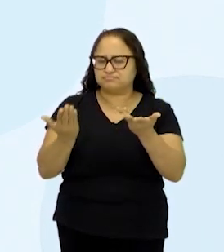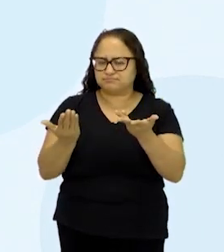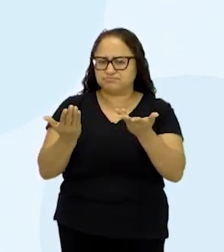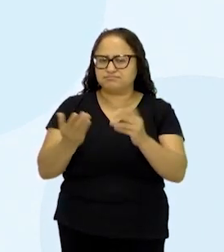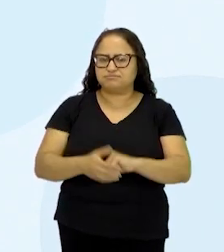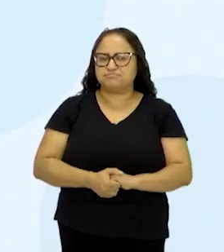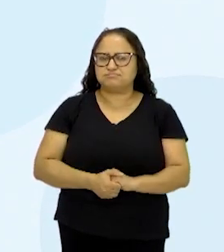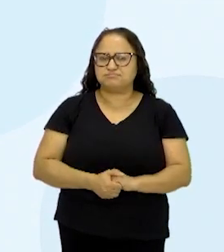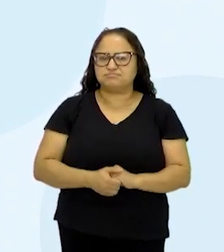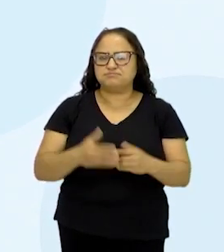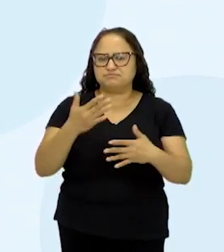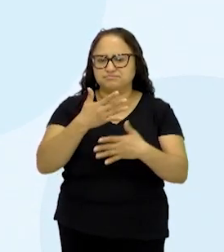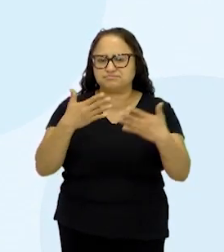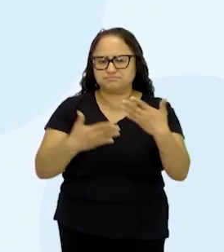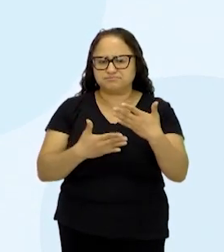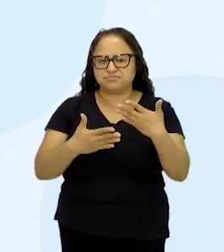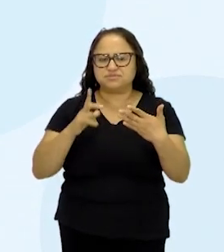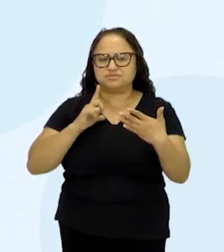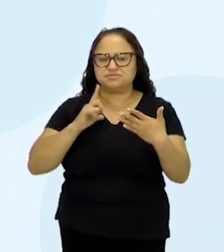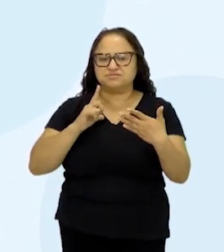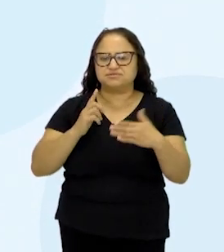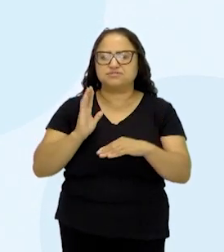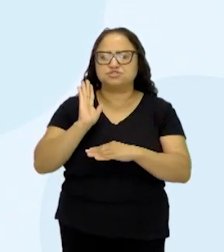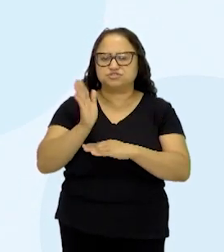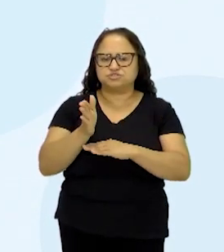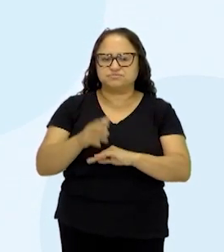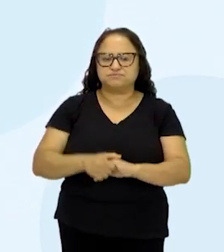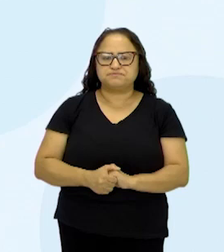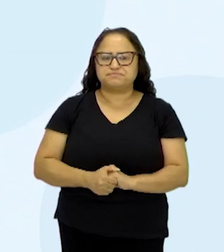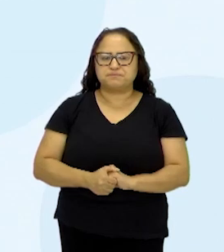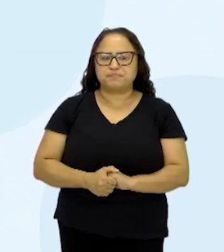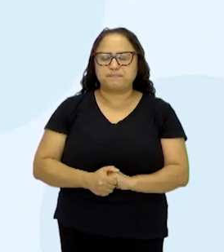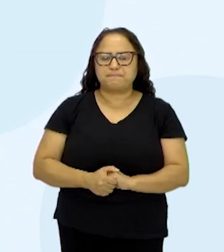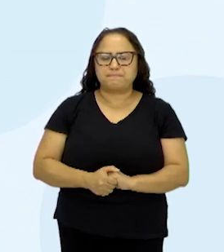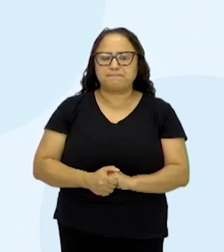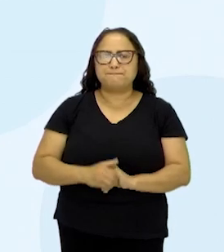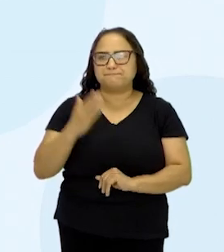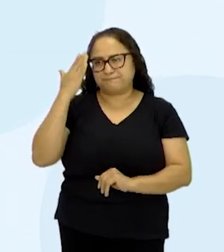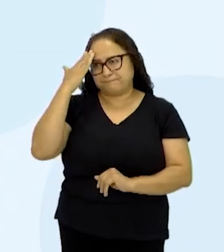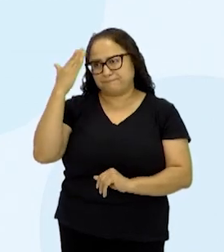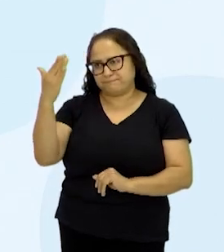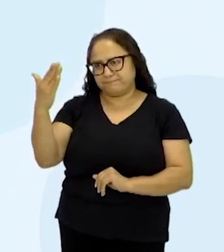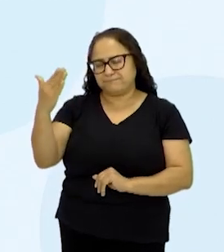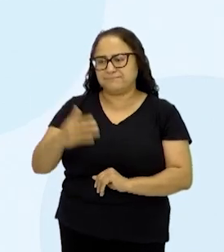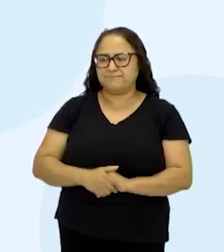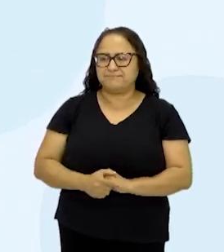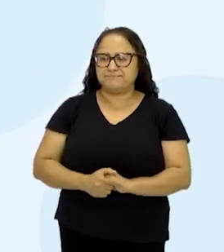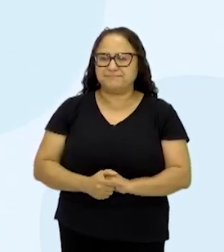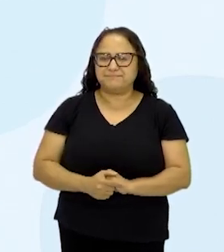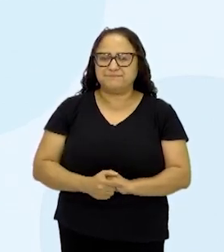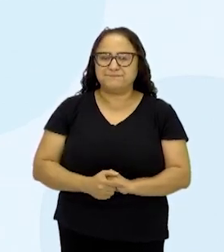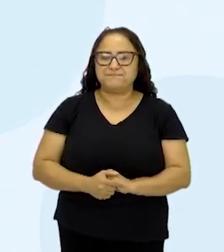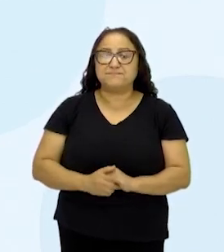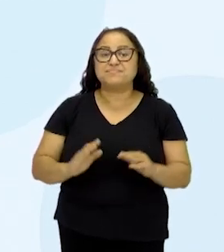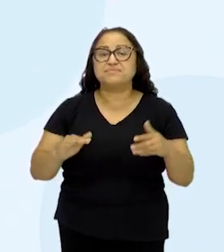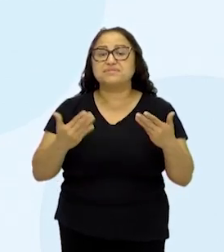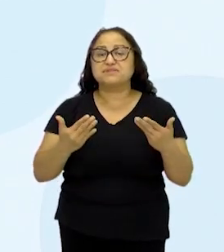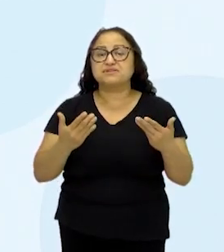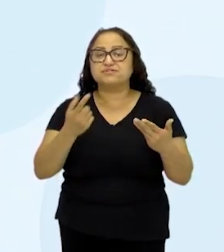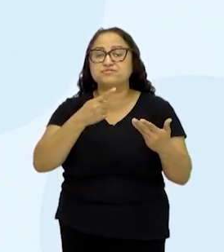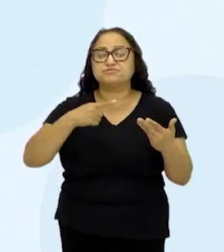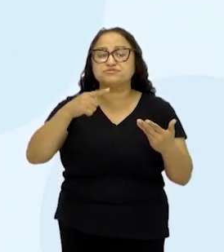Pode ir passando mais. Passa. Eita, tá. Obrigado. Então, pessoal, agora a gente vai falar da